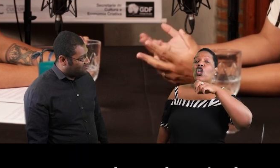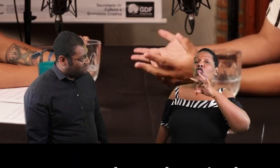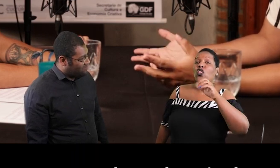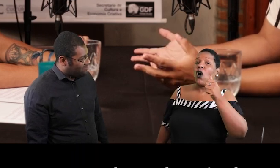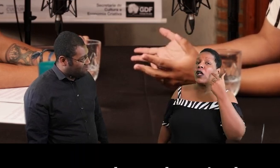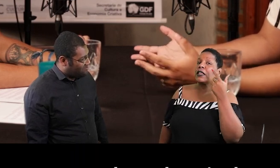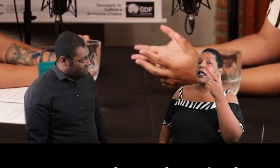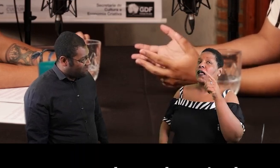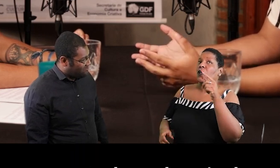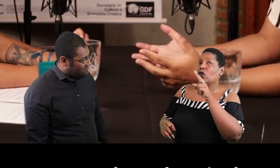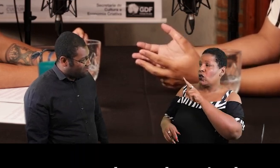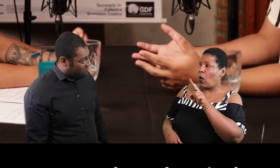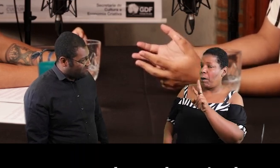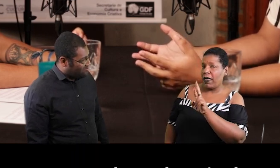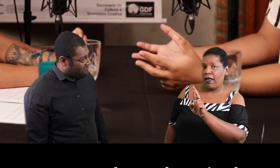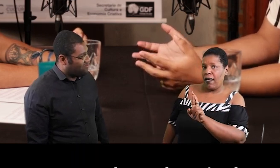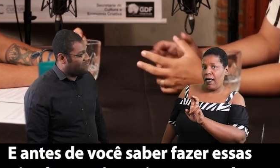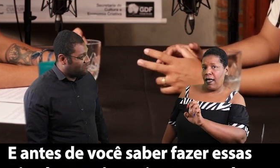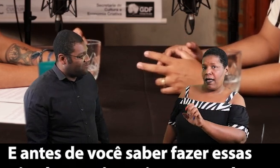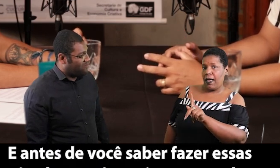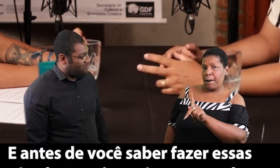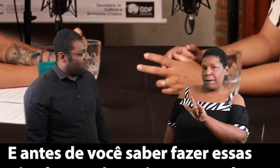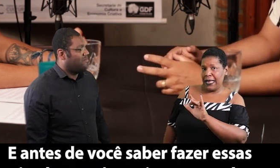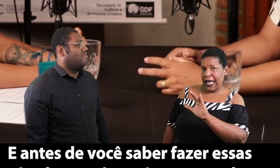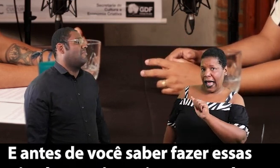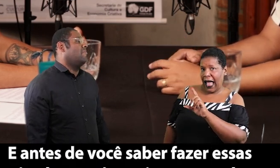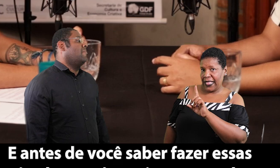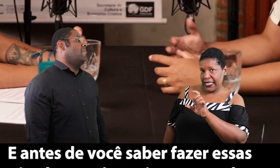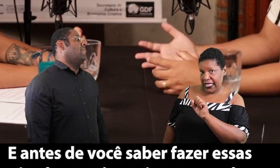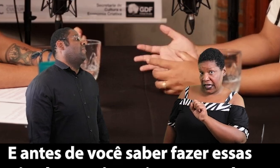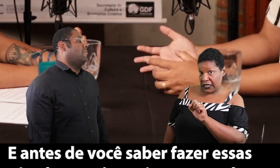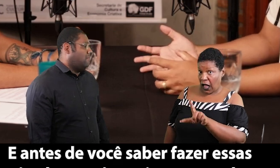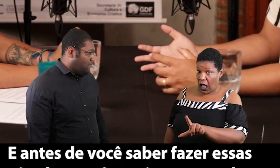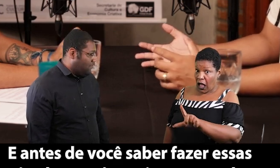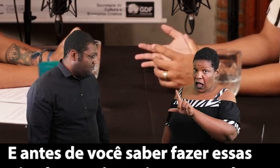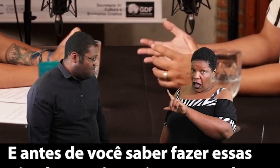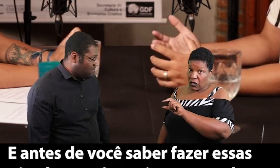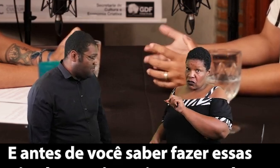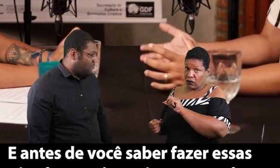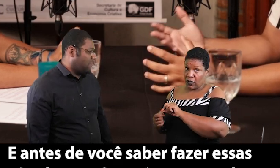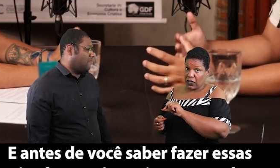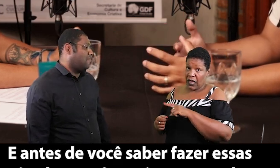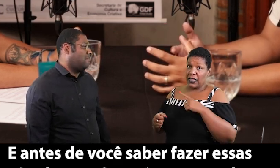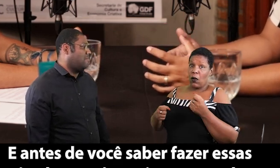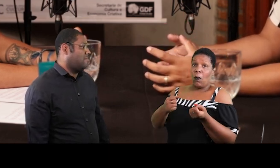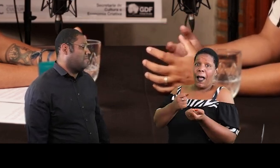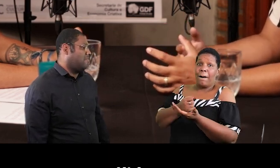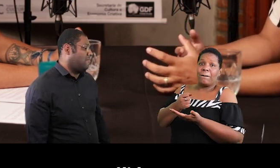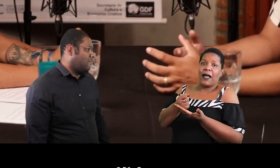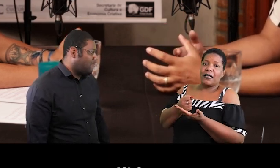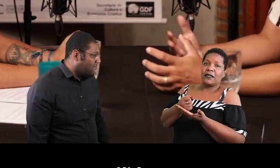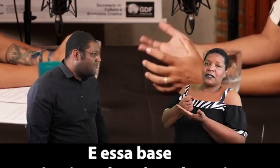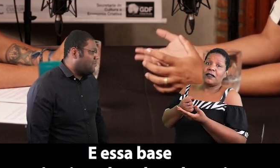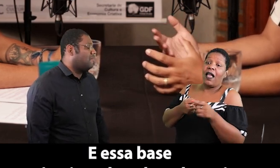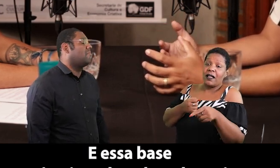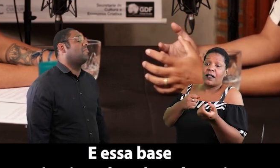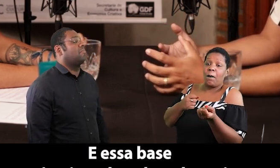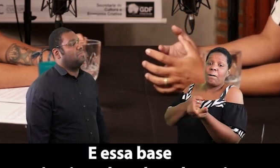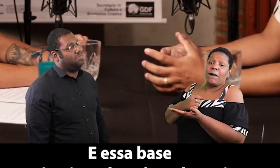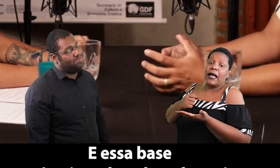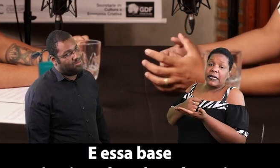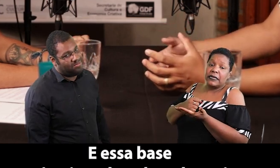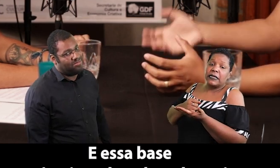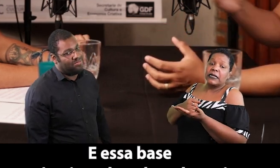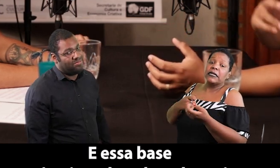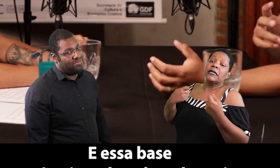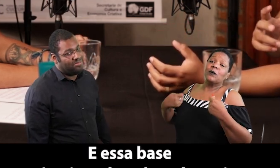gente chama de repicadas. E antes de você saber fazer essas repicadas, você precisa ter uma base sólida. E essa base você